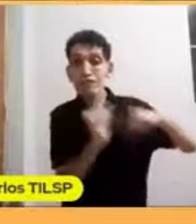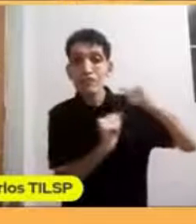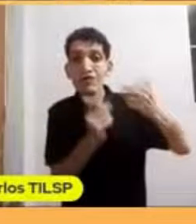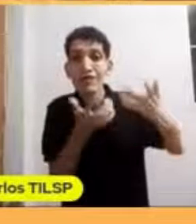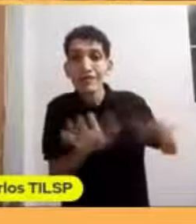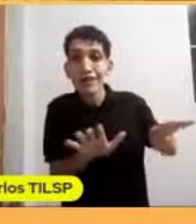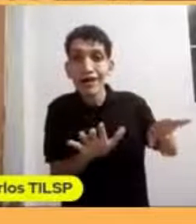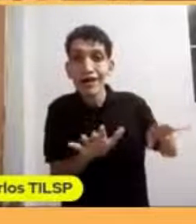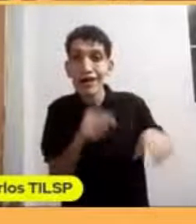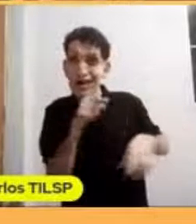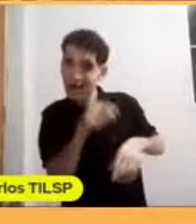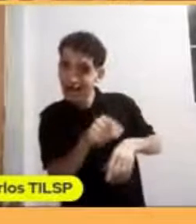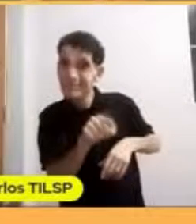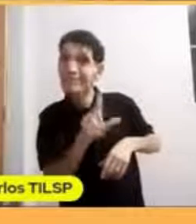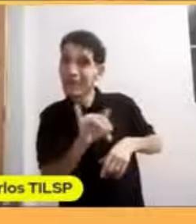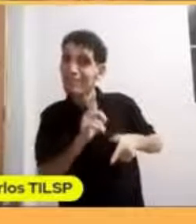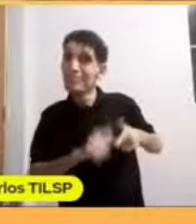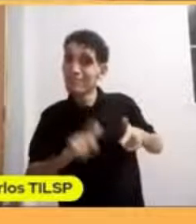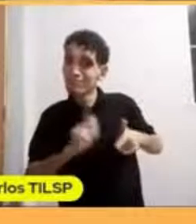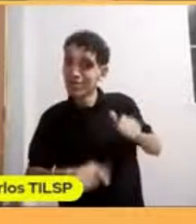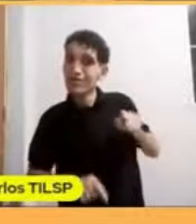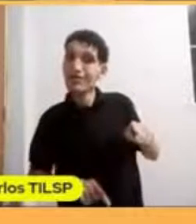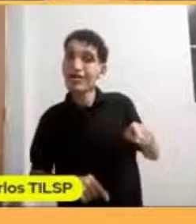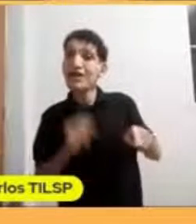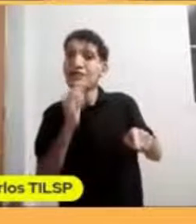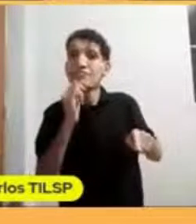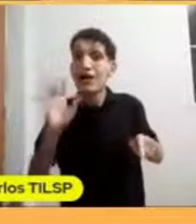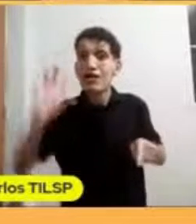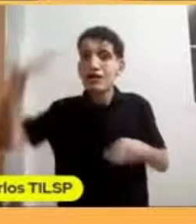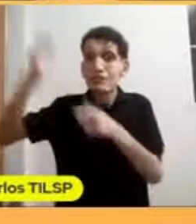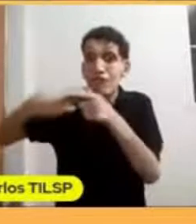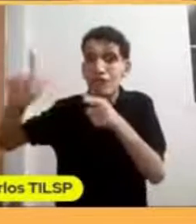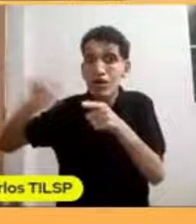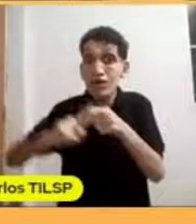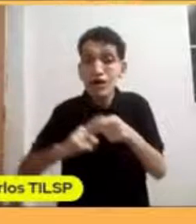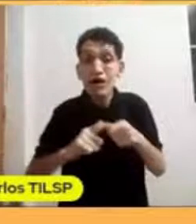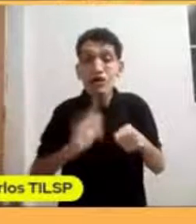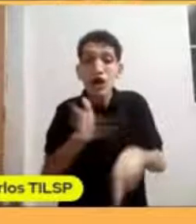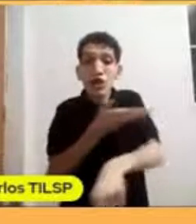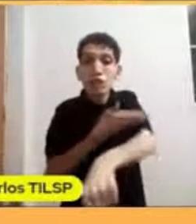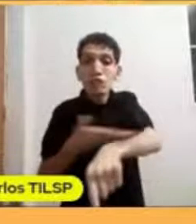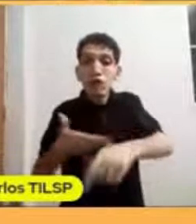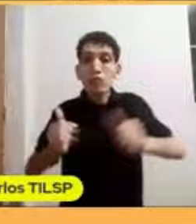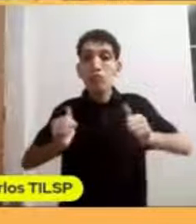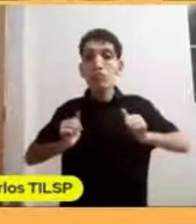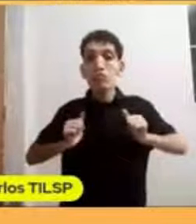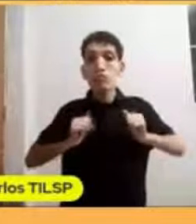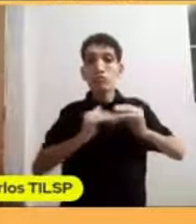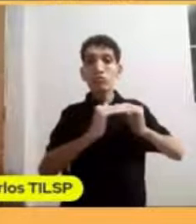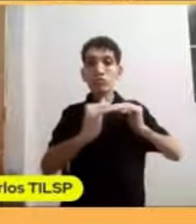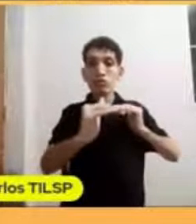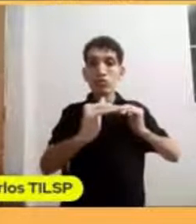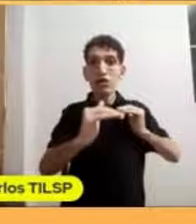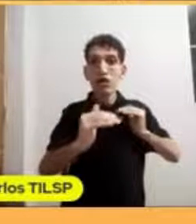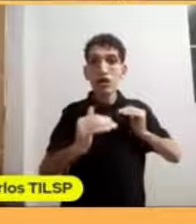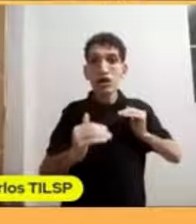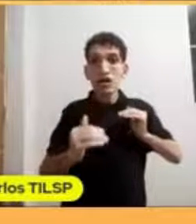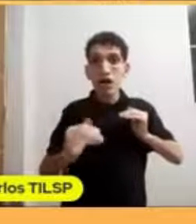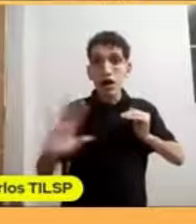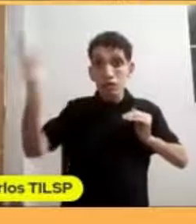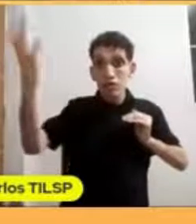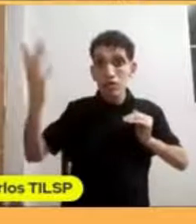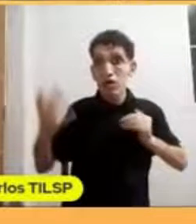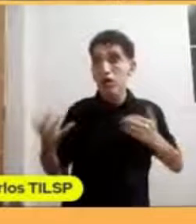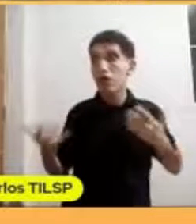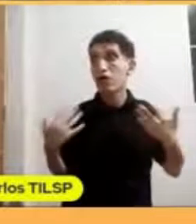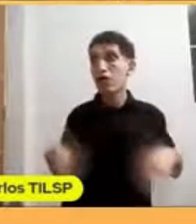ter dificuldade diante de um desafio. Então, por exemplo, em sala de aula eu tinha um desafio, vinha uma pessoa,